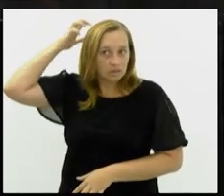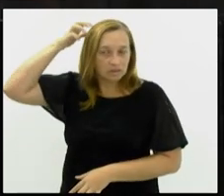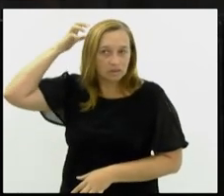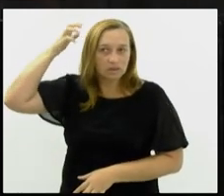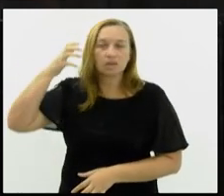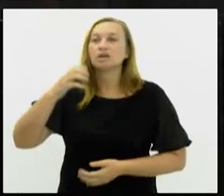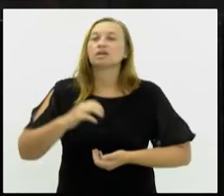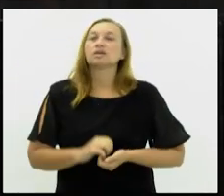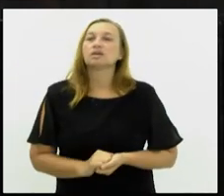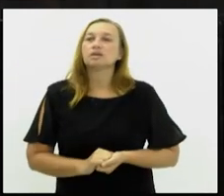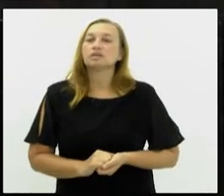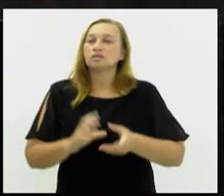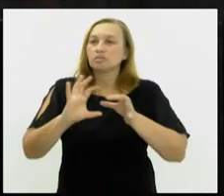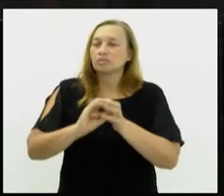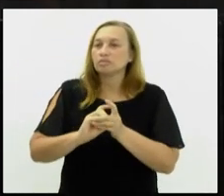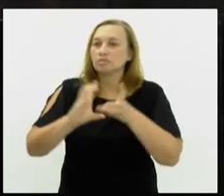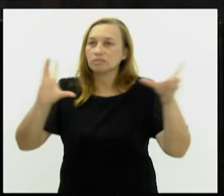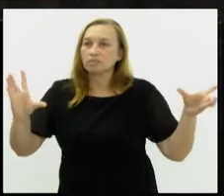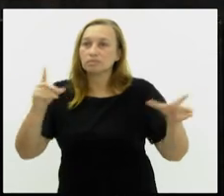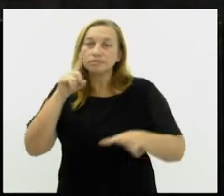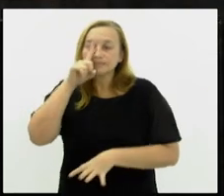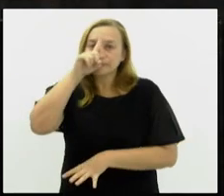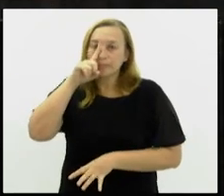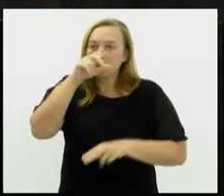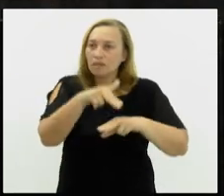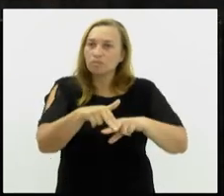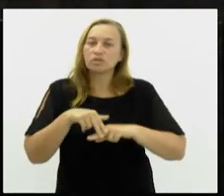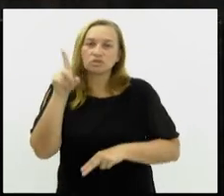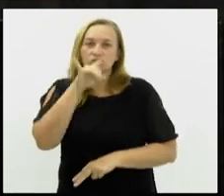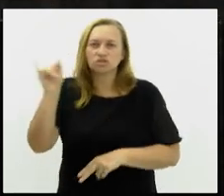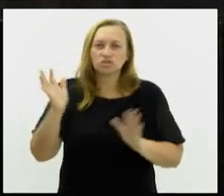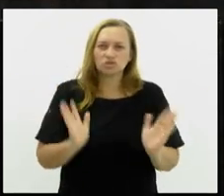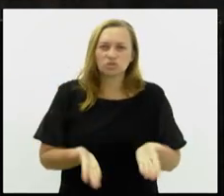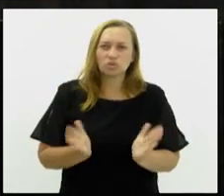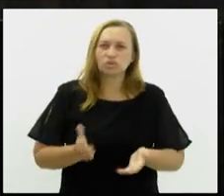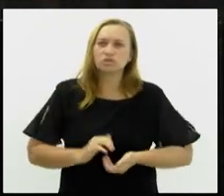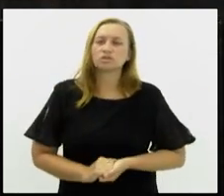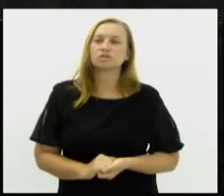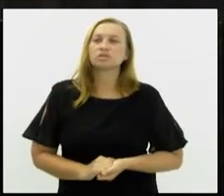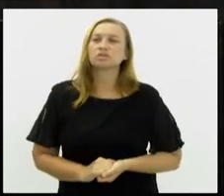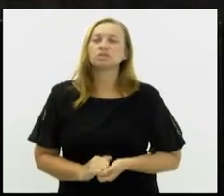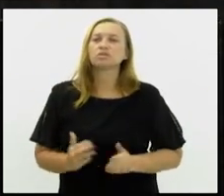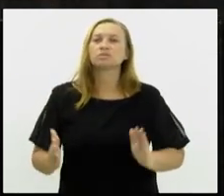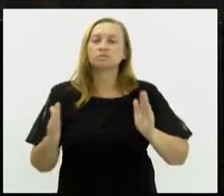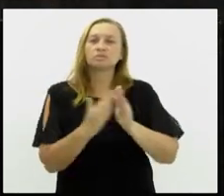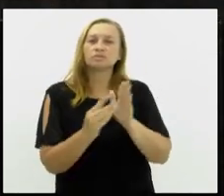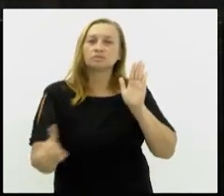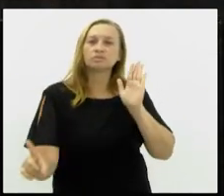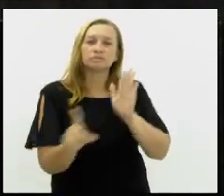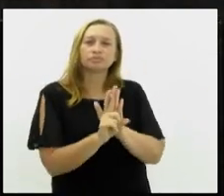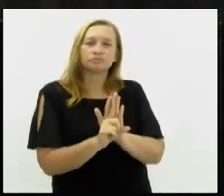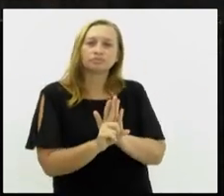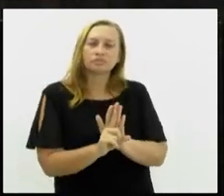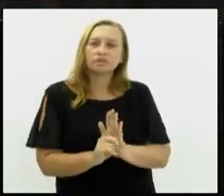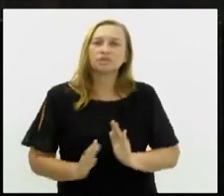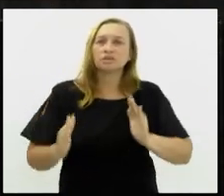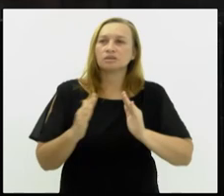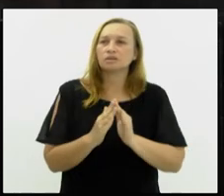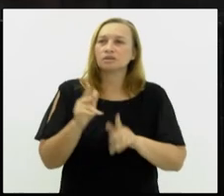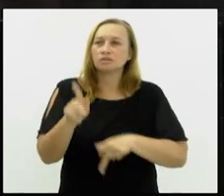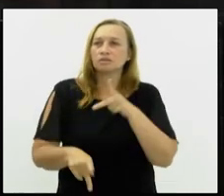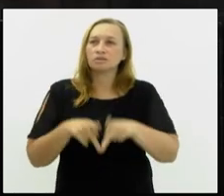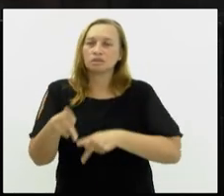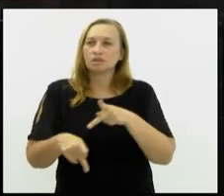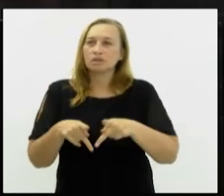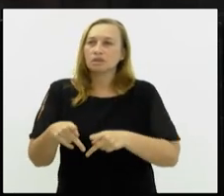democracia brasileira está em risco. E é por isso que, no dia de hoje, aqui, nessa Casa de Leis, na Casa do Povo, eu